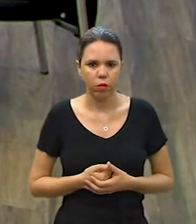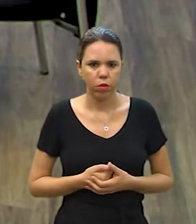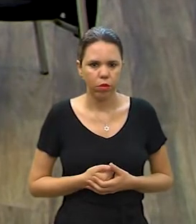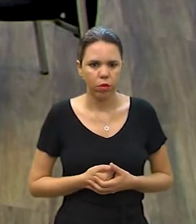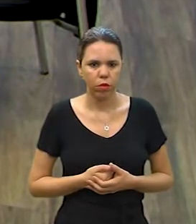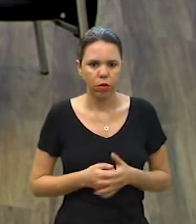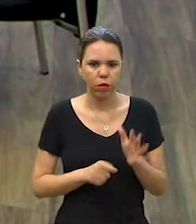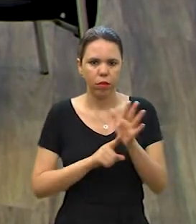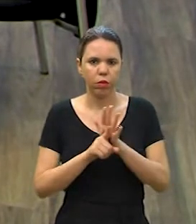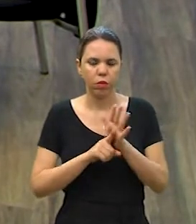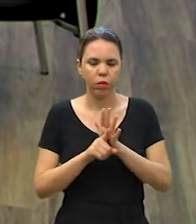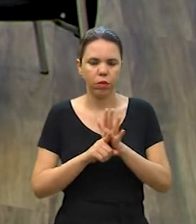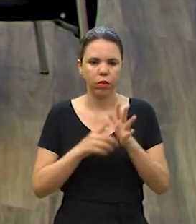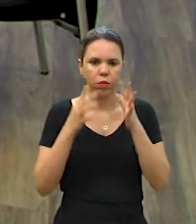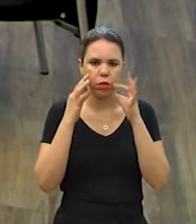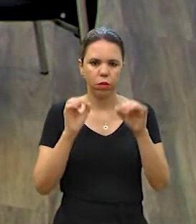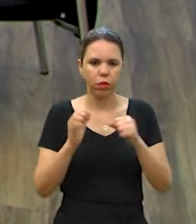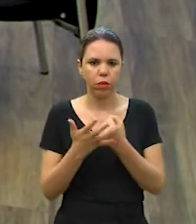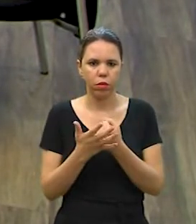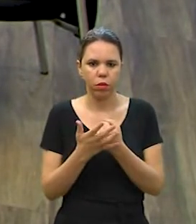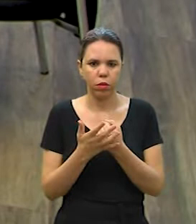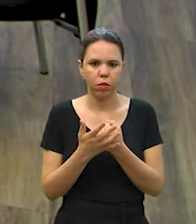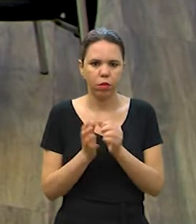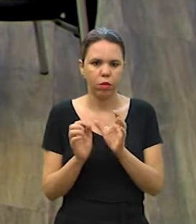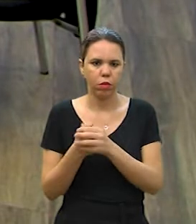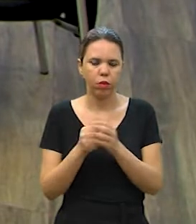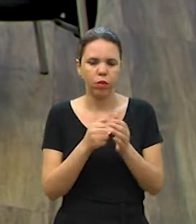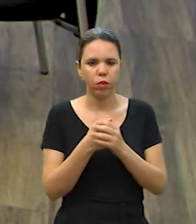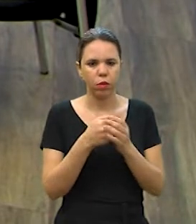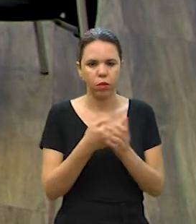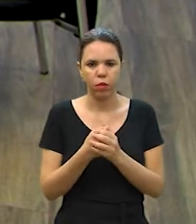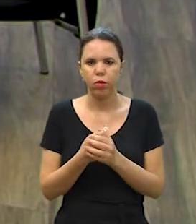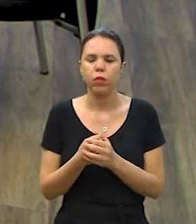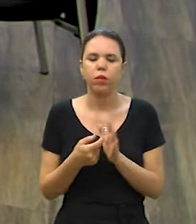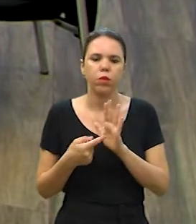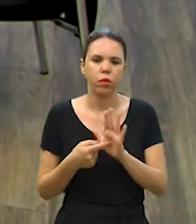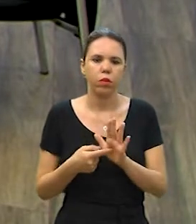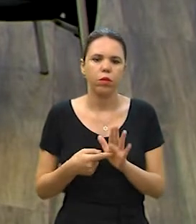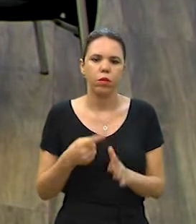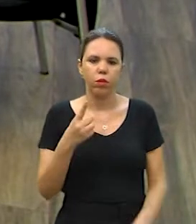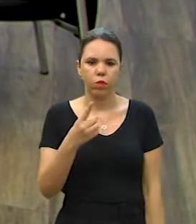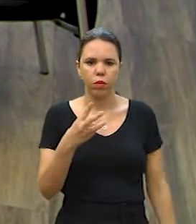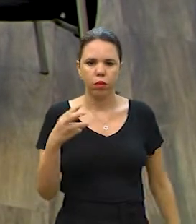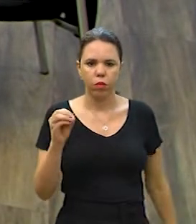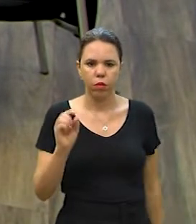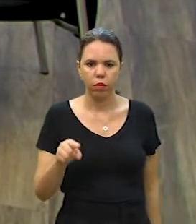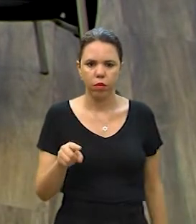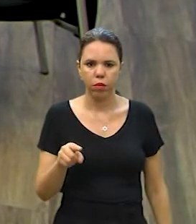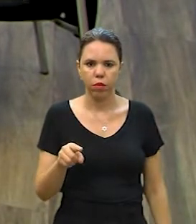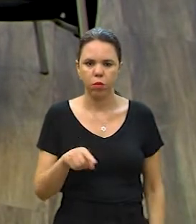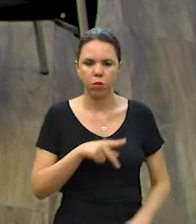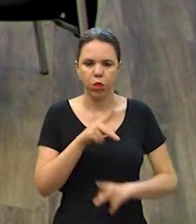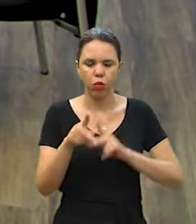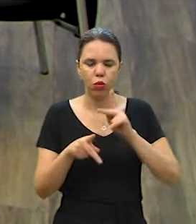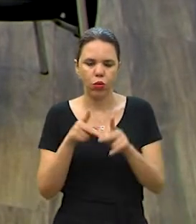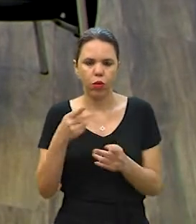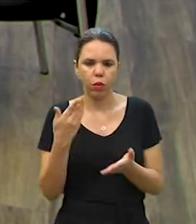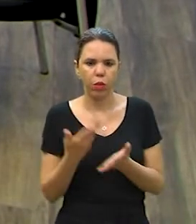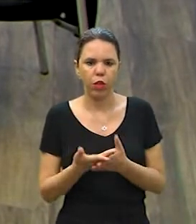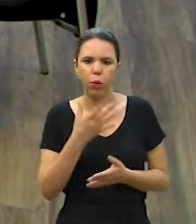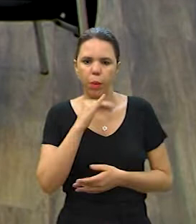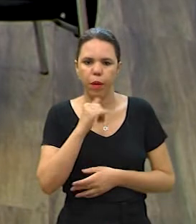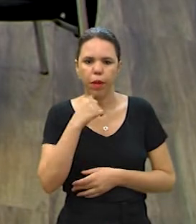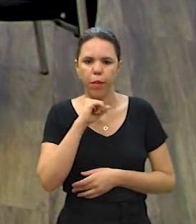daquela pesquisa chamada Pandemia Oculta, dão conta de 130 mil órfãos e órfãs aí